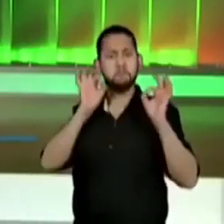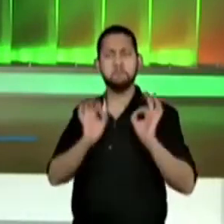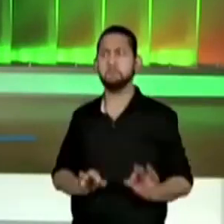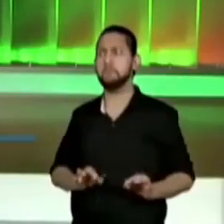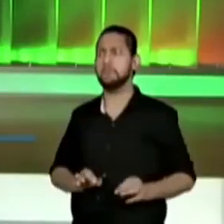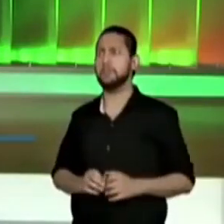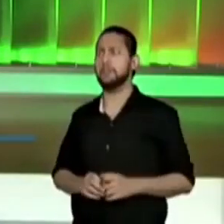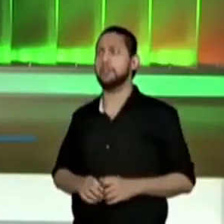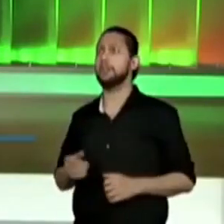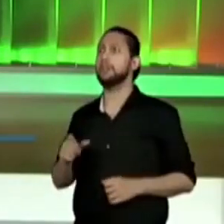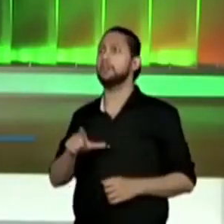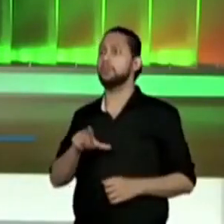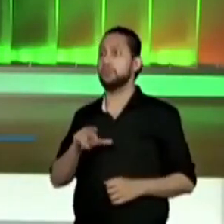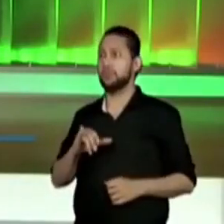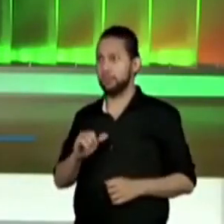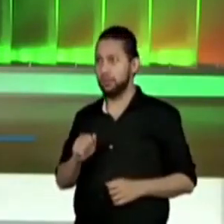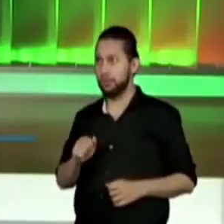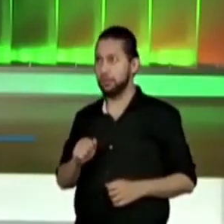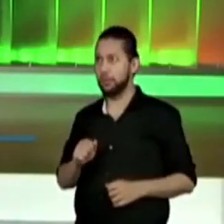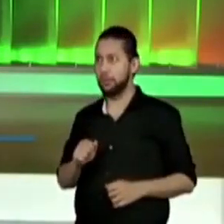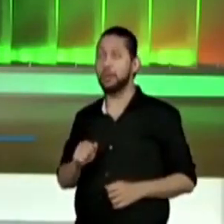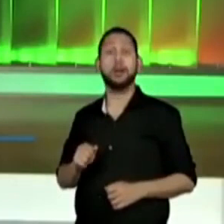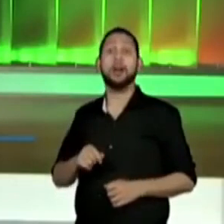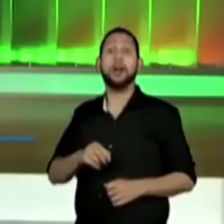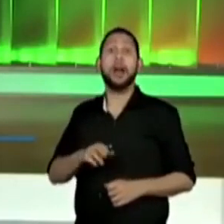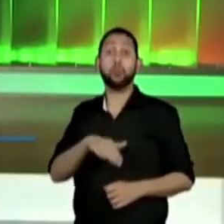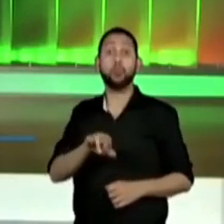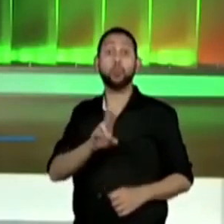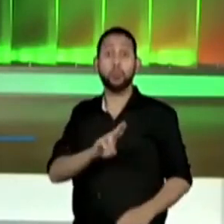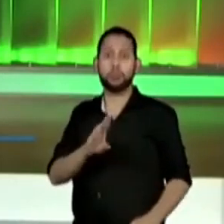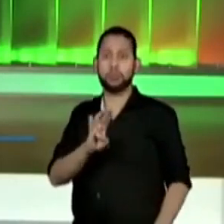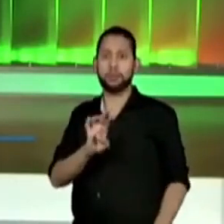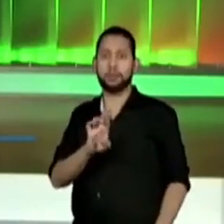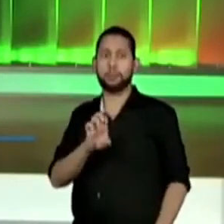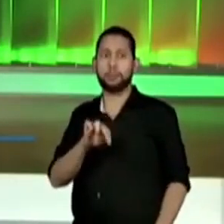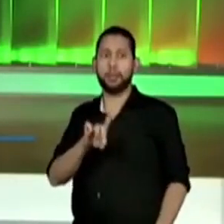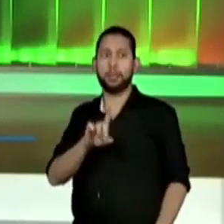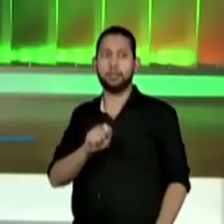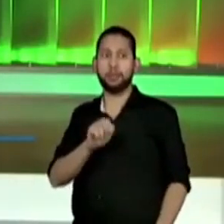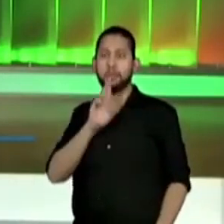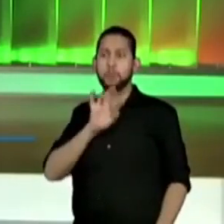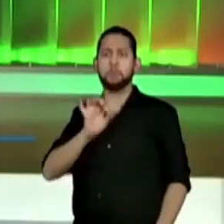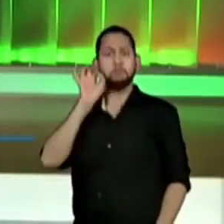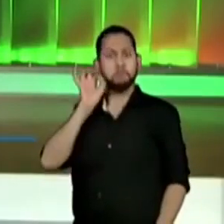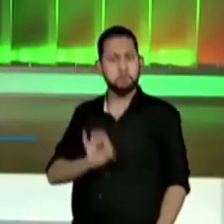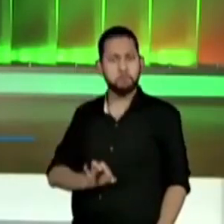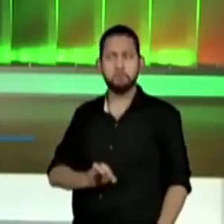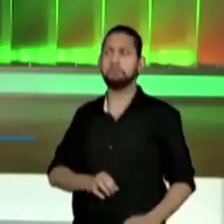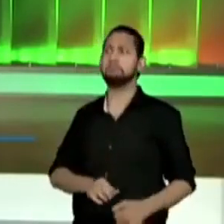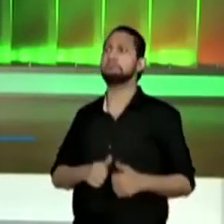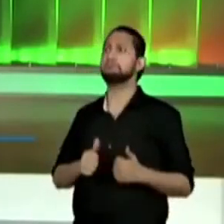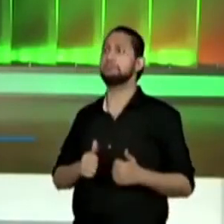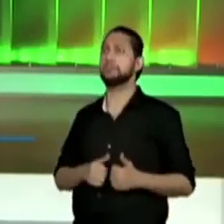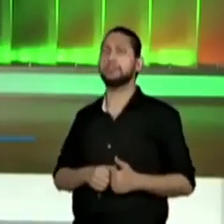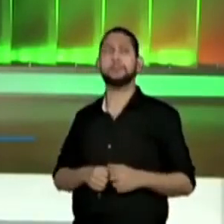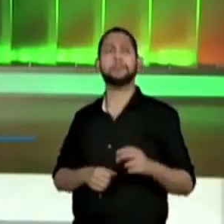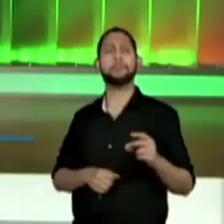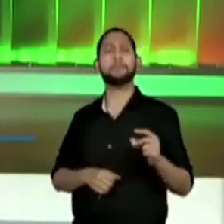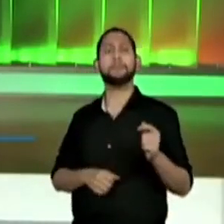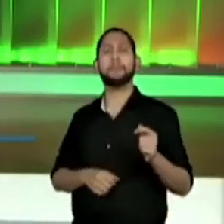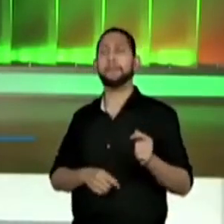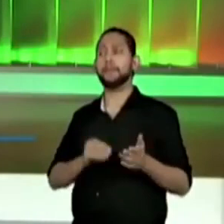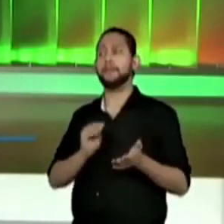mais Professora Lucy falou que a aluna Brenda acertou que mais a tá Tá